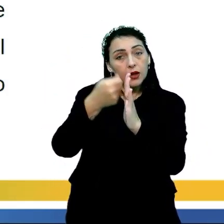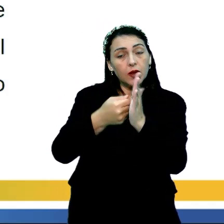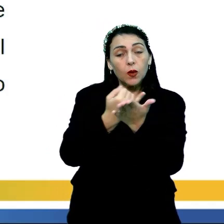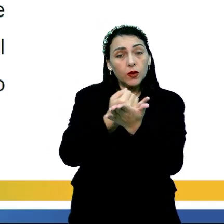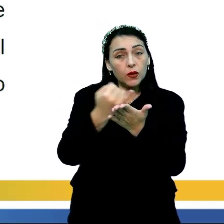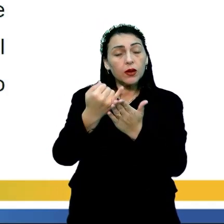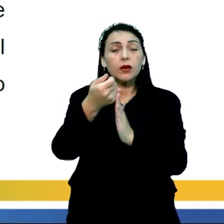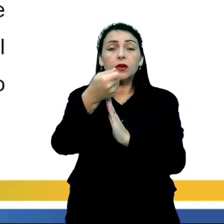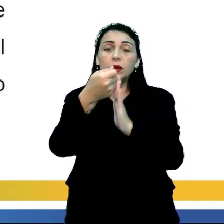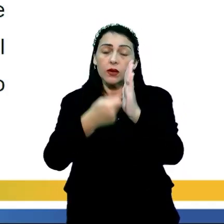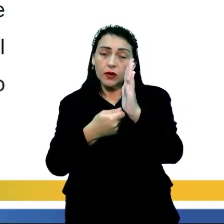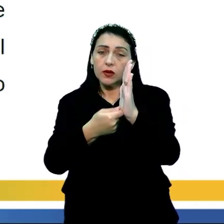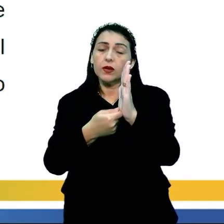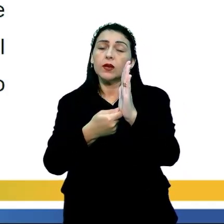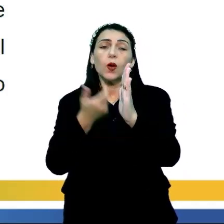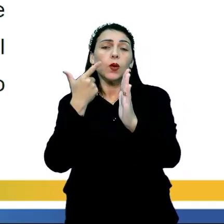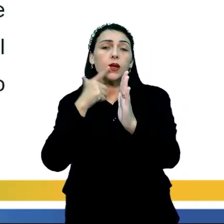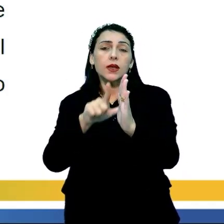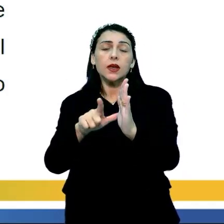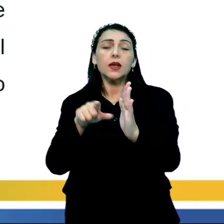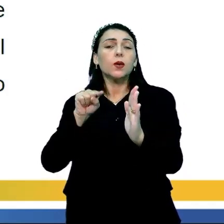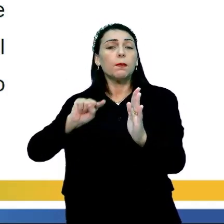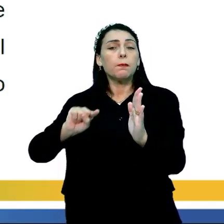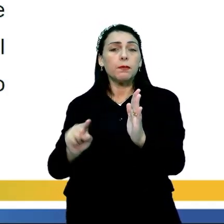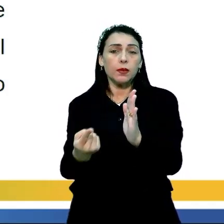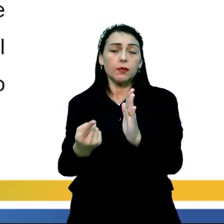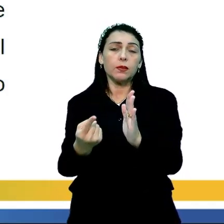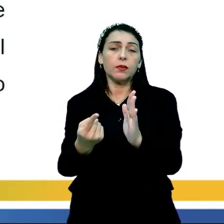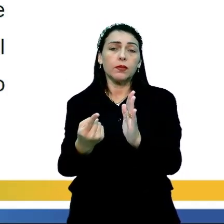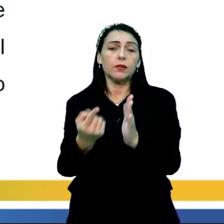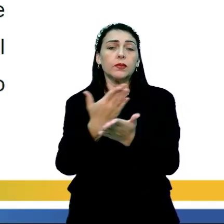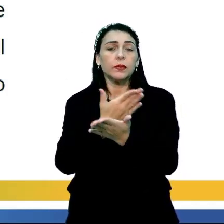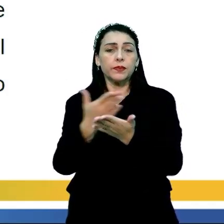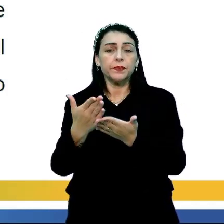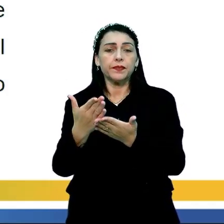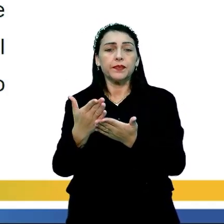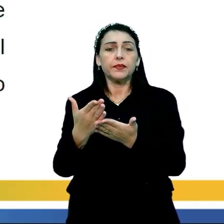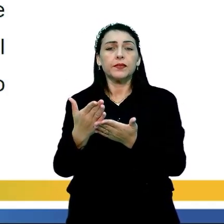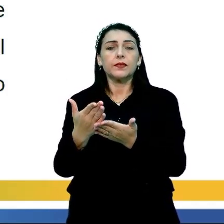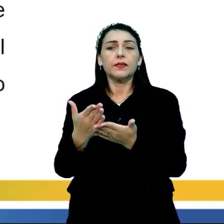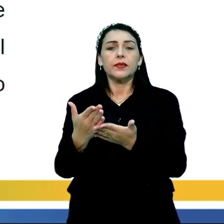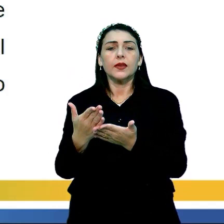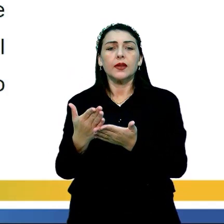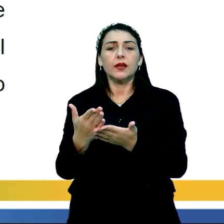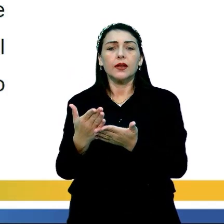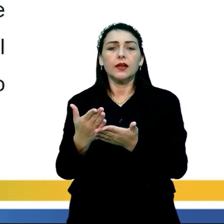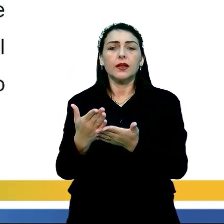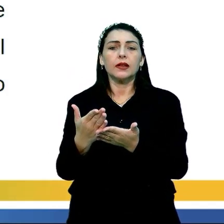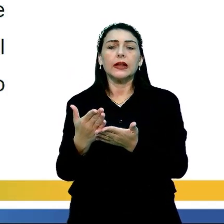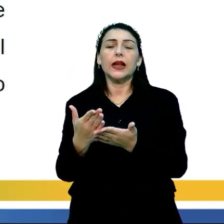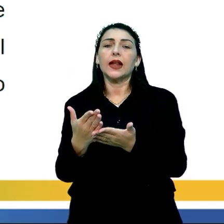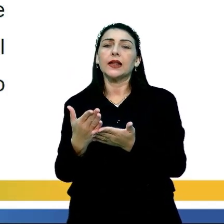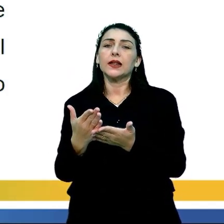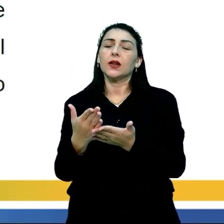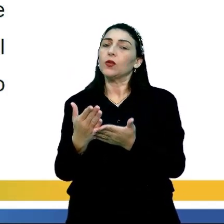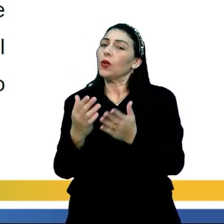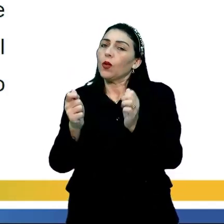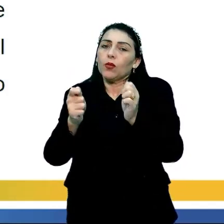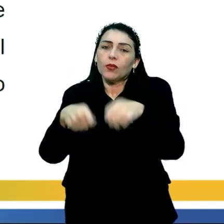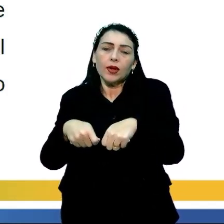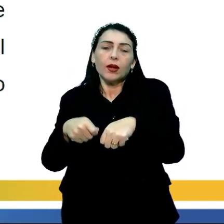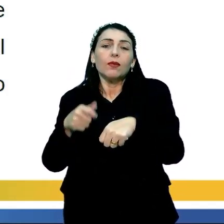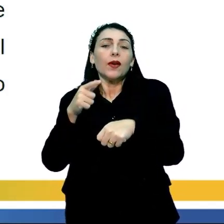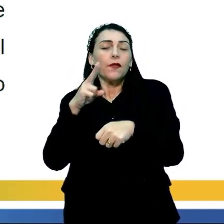introdução de uma redação que alcançou 1000 pontos. E aí ele inicia: é inegável que a Revolução